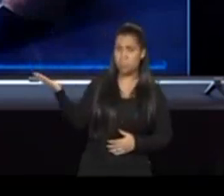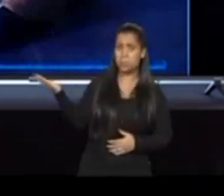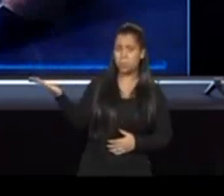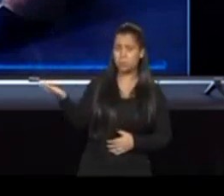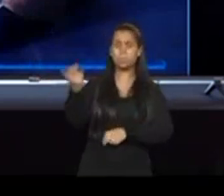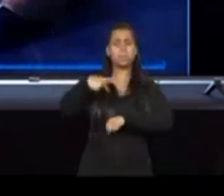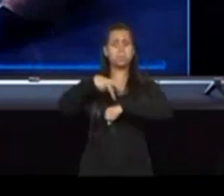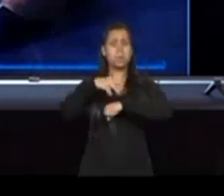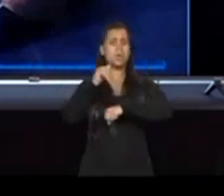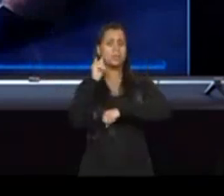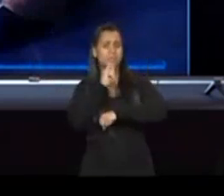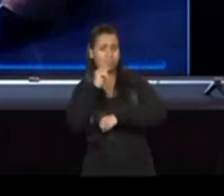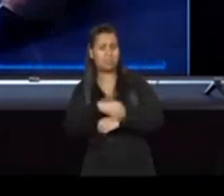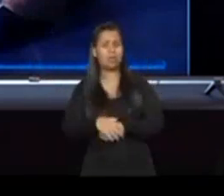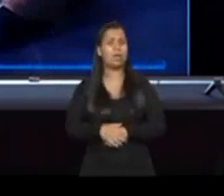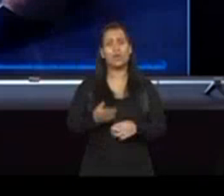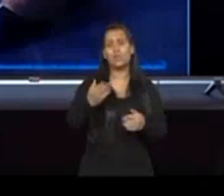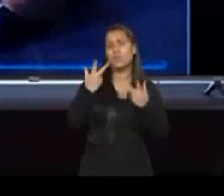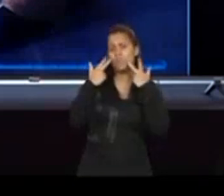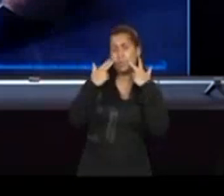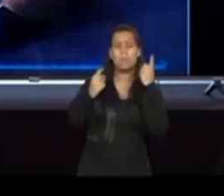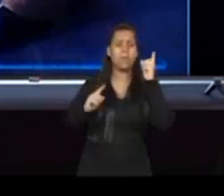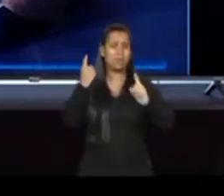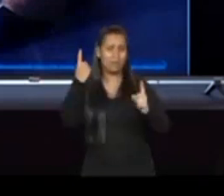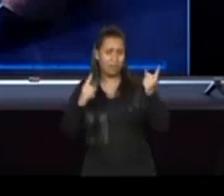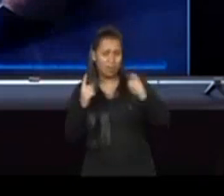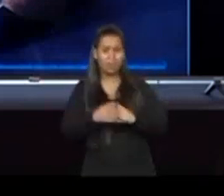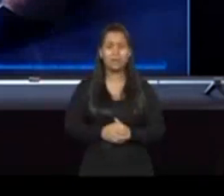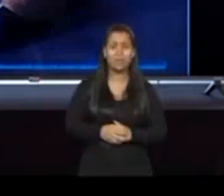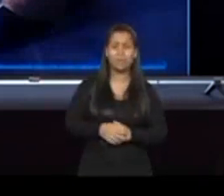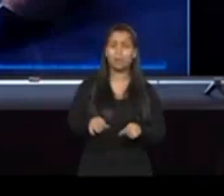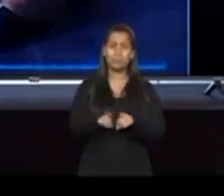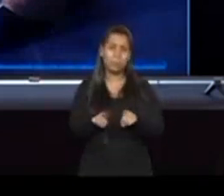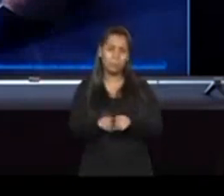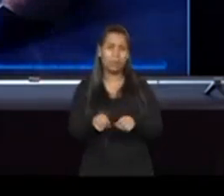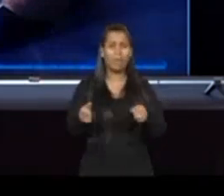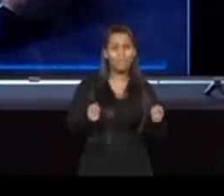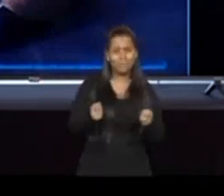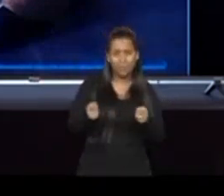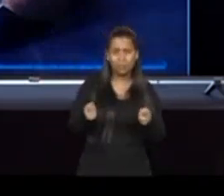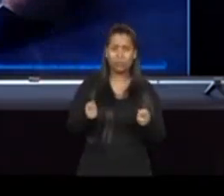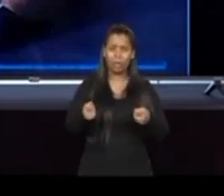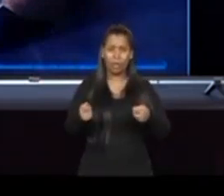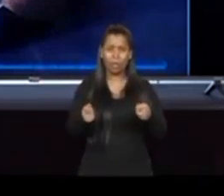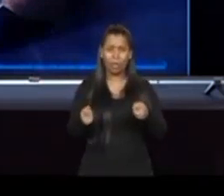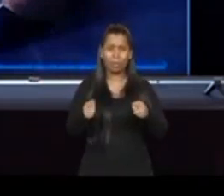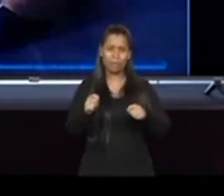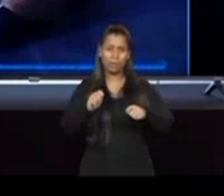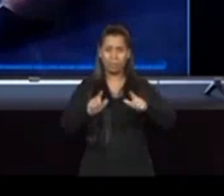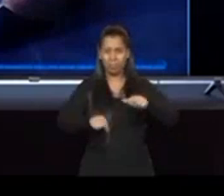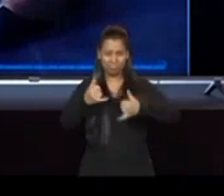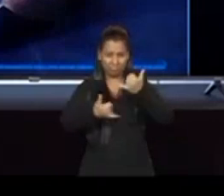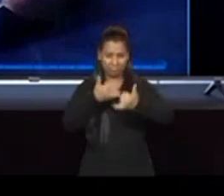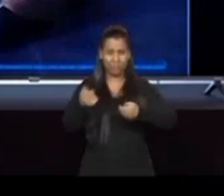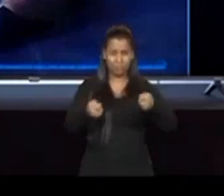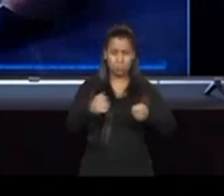inclusive, depois na Itália ficou comum em carnavais que existiam. Quem gosta de jogar videogame muitas vezes já viu essa máscara também, tem algumas